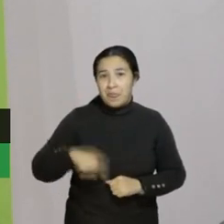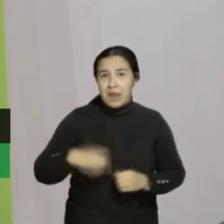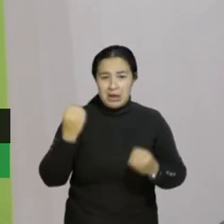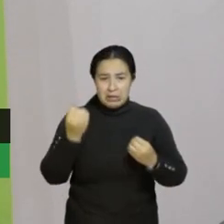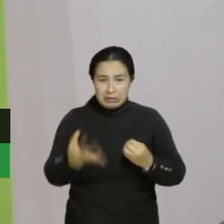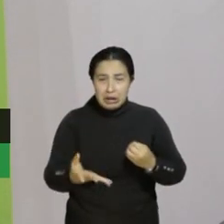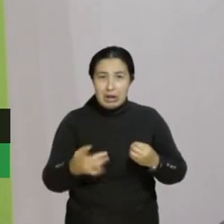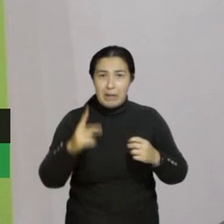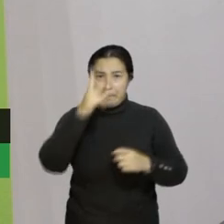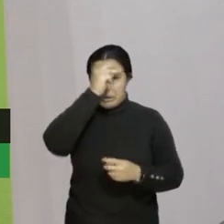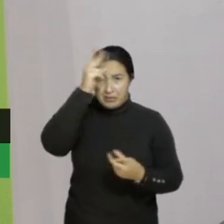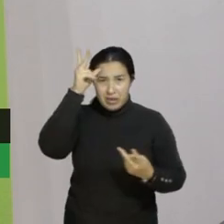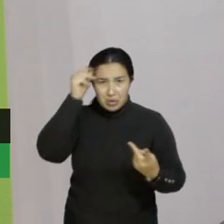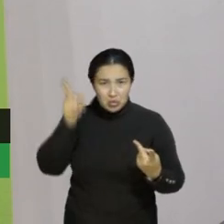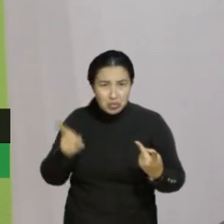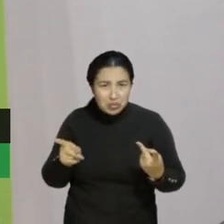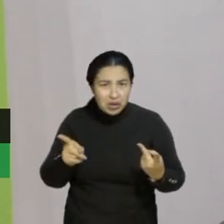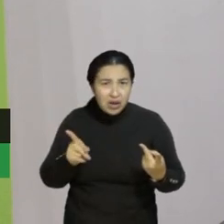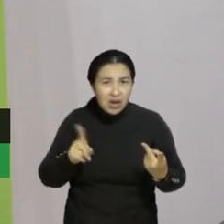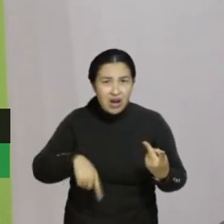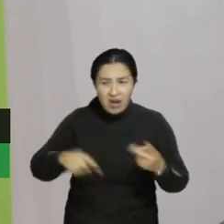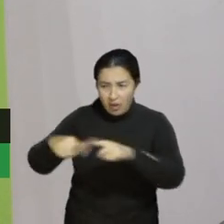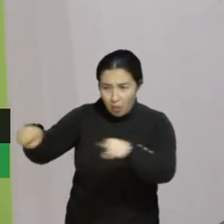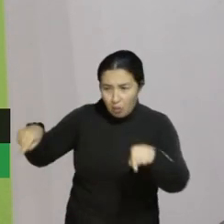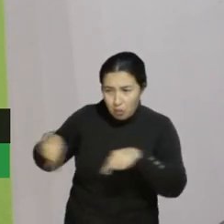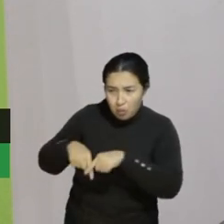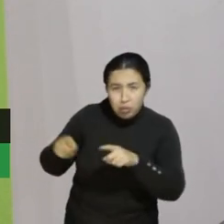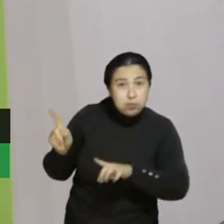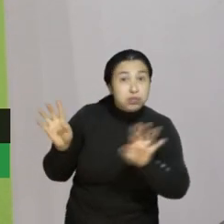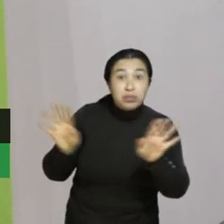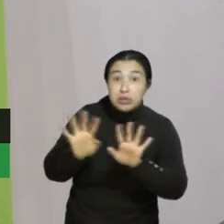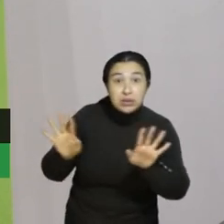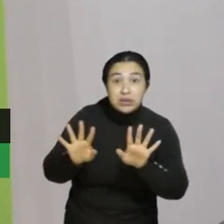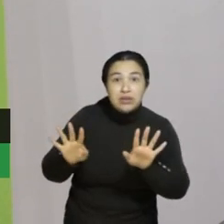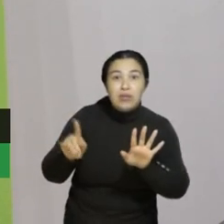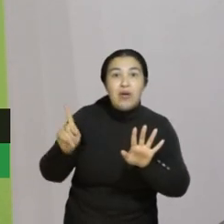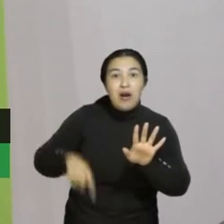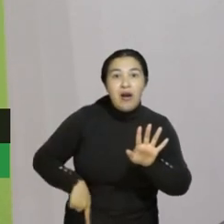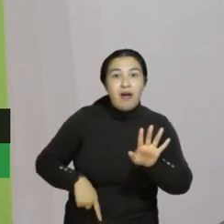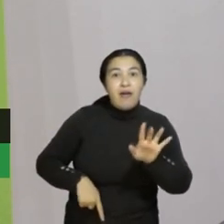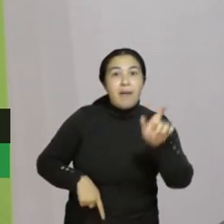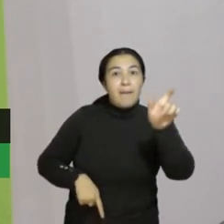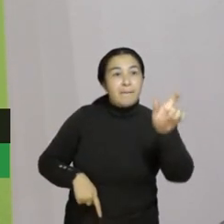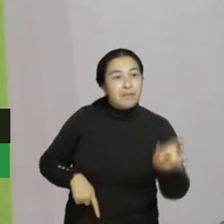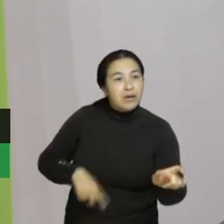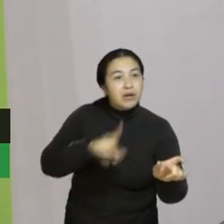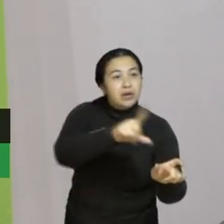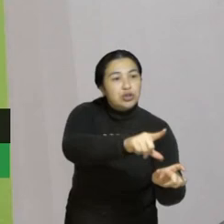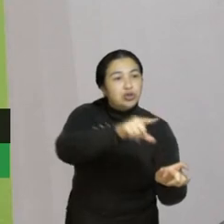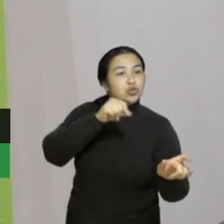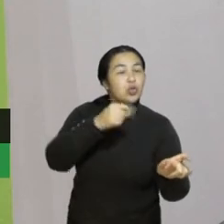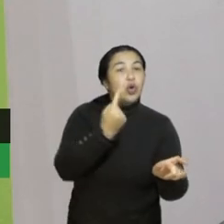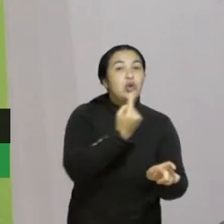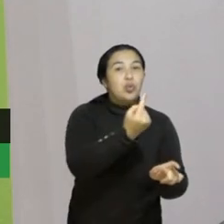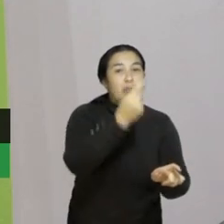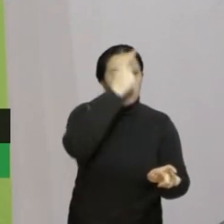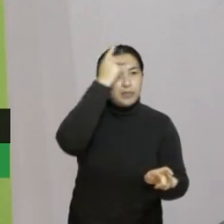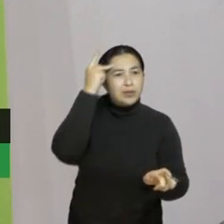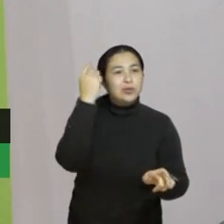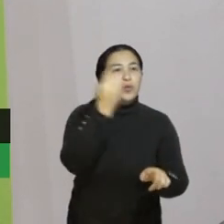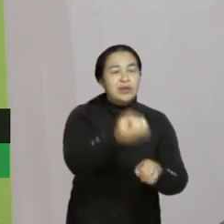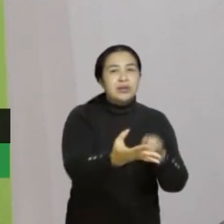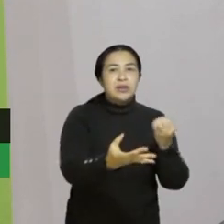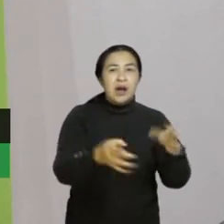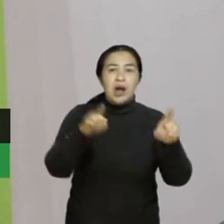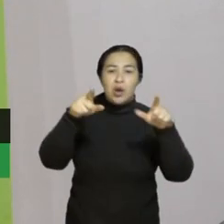prefeituras, em galpões, em ginásio, não. Não, nós estamos entregando na ponta da ponta nos bairros. Dá muito